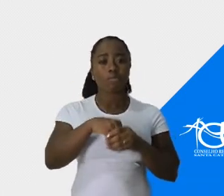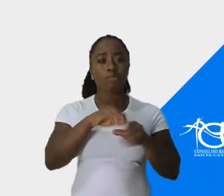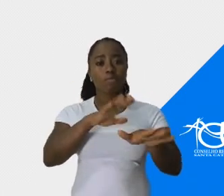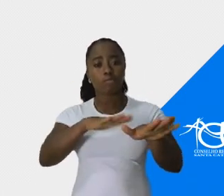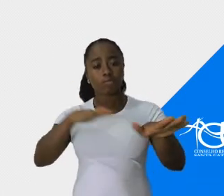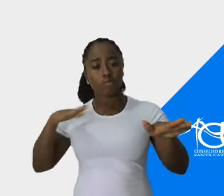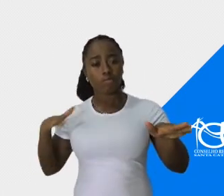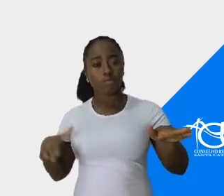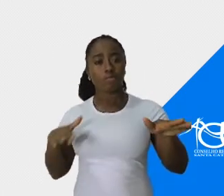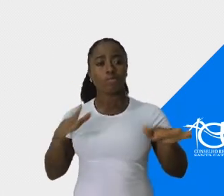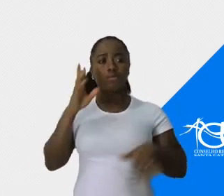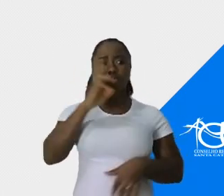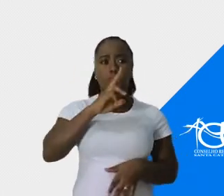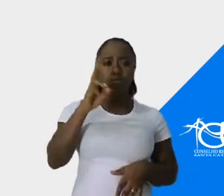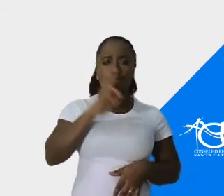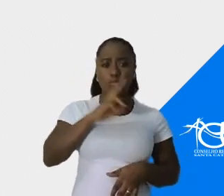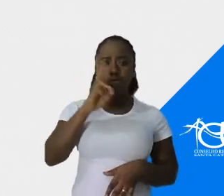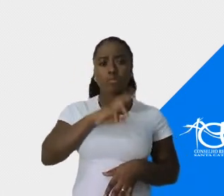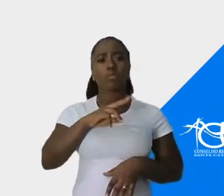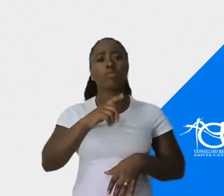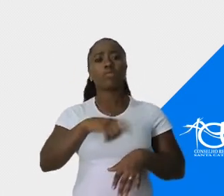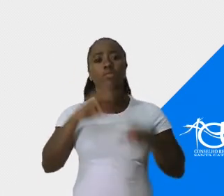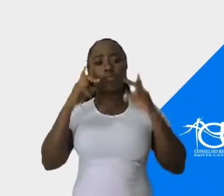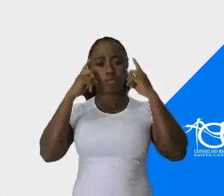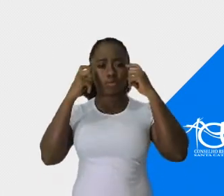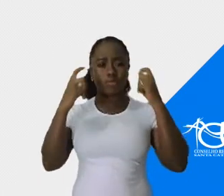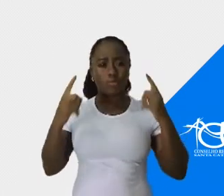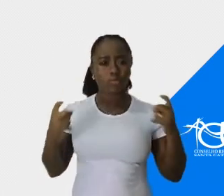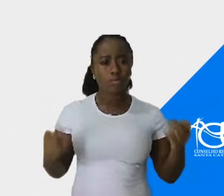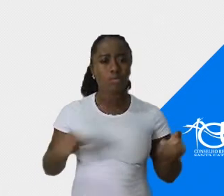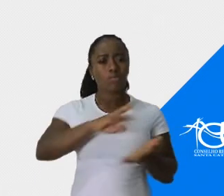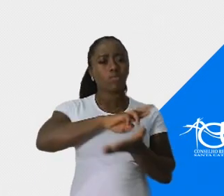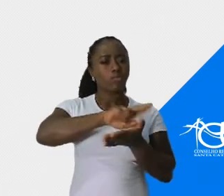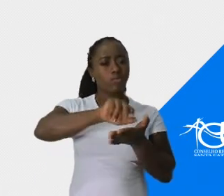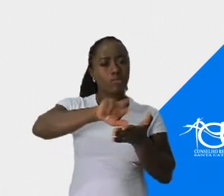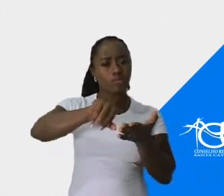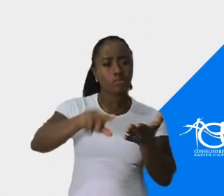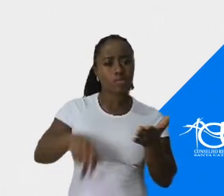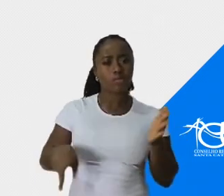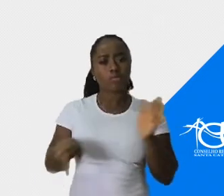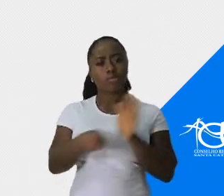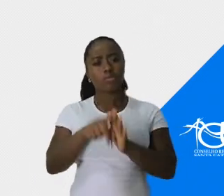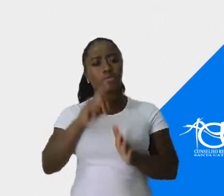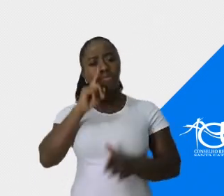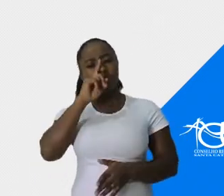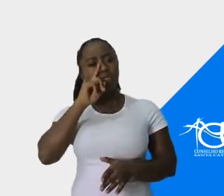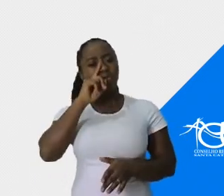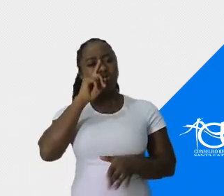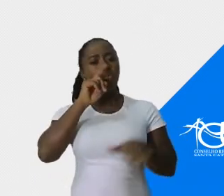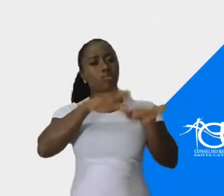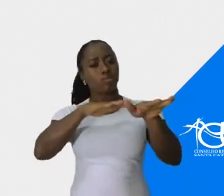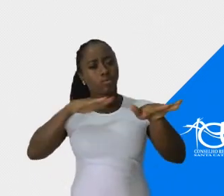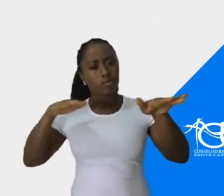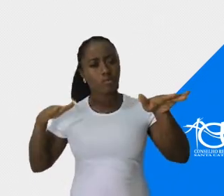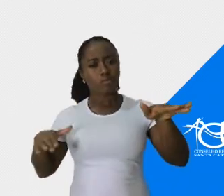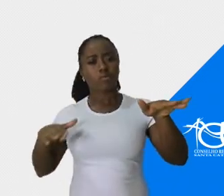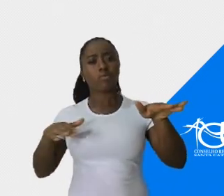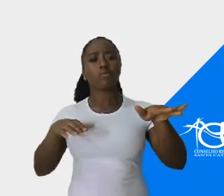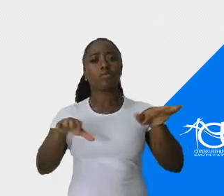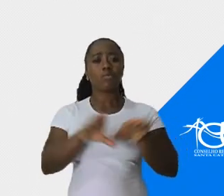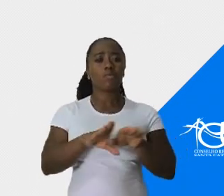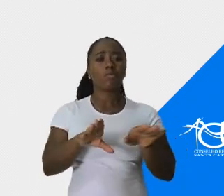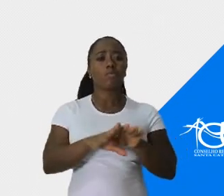violência, a poluição e todos os elementos de riscos associados ao trânsito, portanto, são os elementos de entrada do sistema pelo qual circulam e se